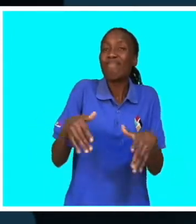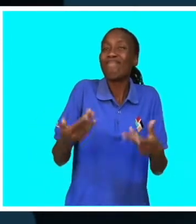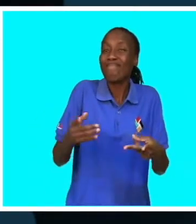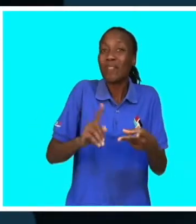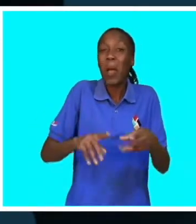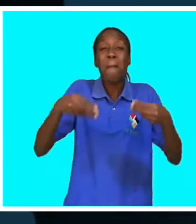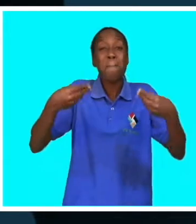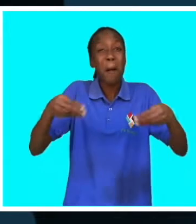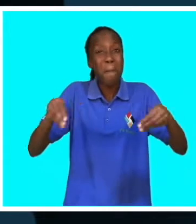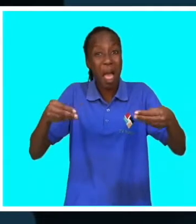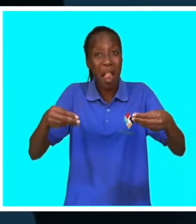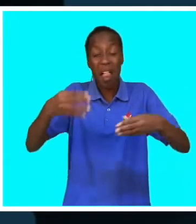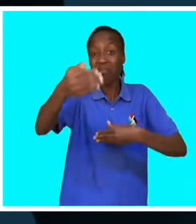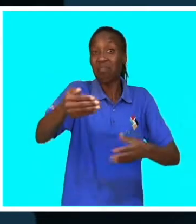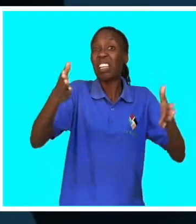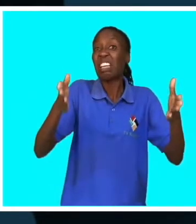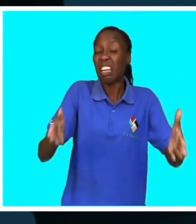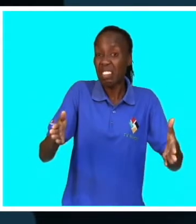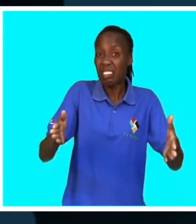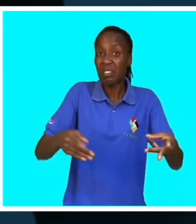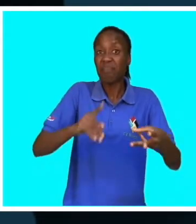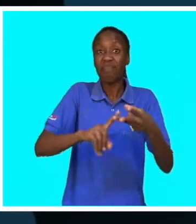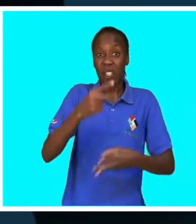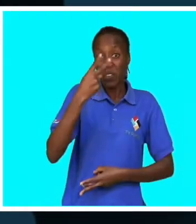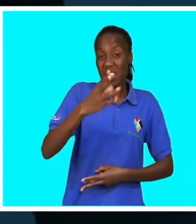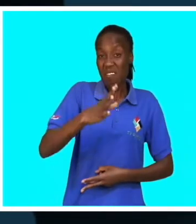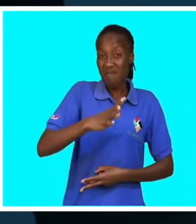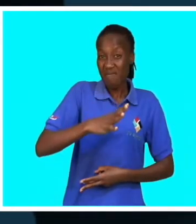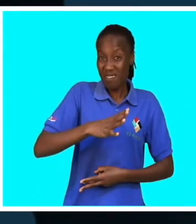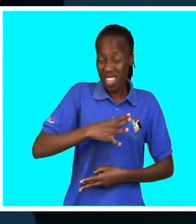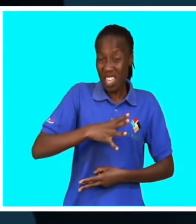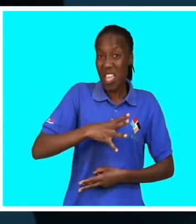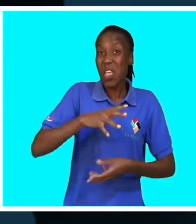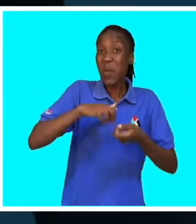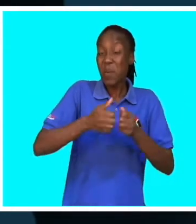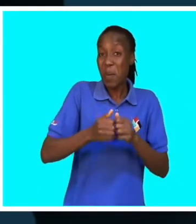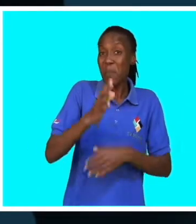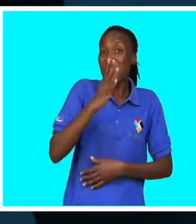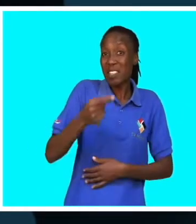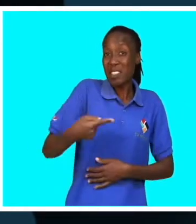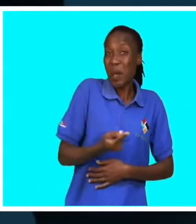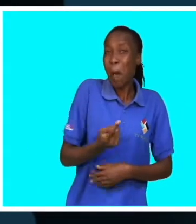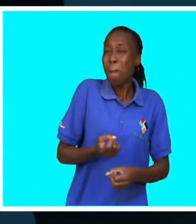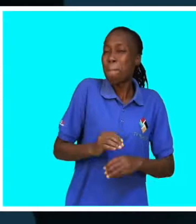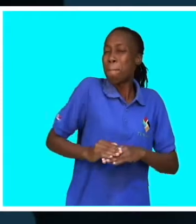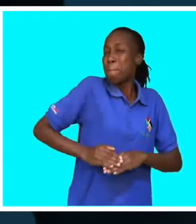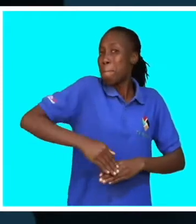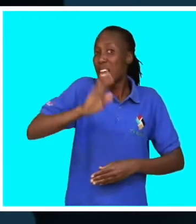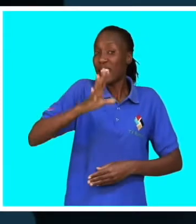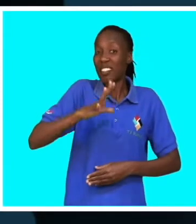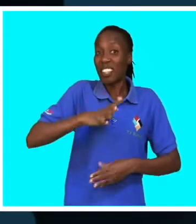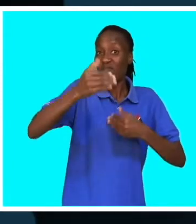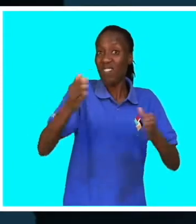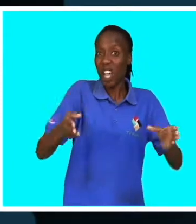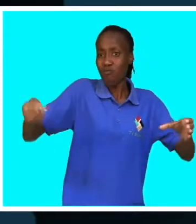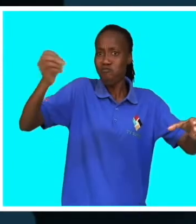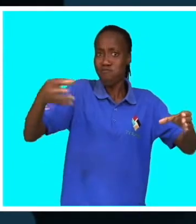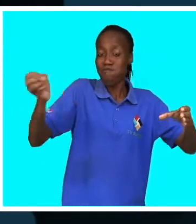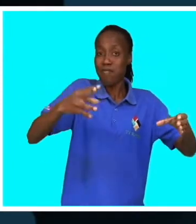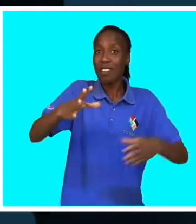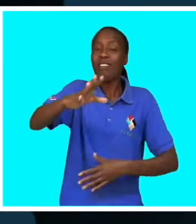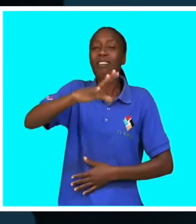todos os dias, imenso papel e cartão. Se formos a ver e a estudar um bocadinho a composição do lixo, nós percebemos que grande parte dos